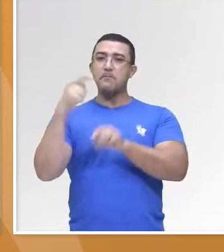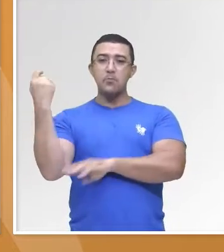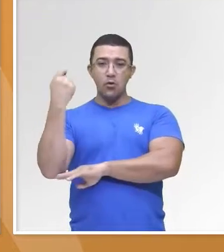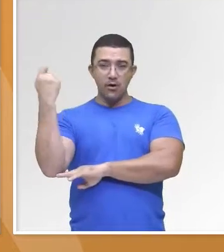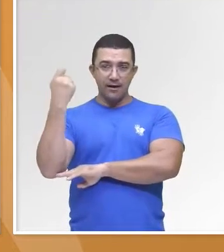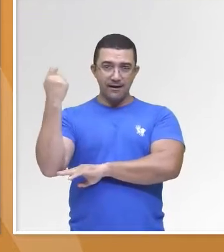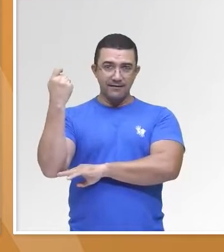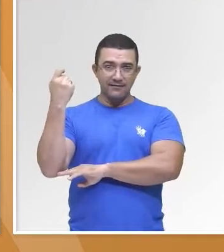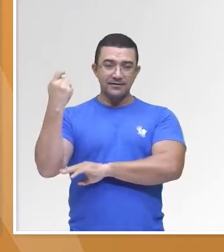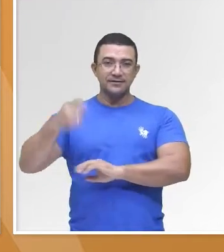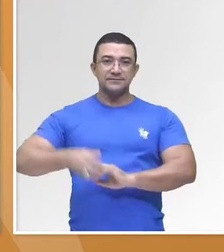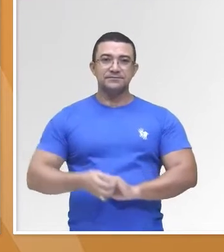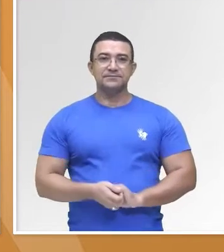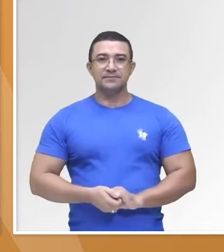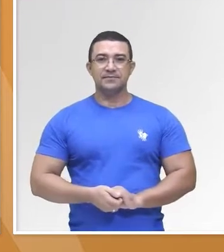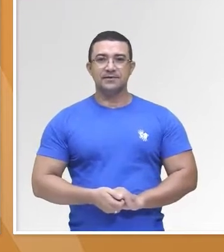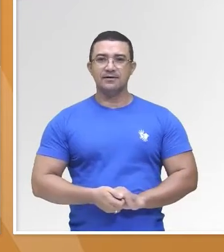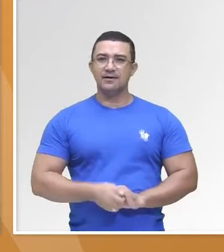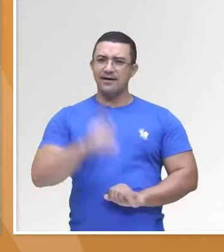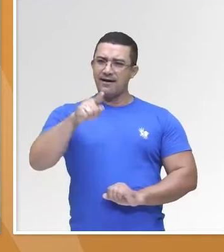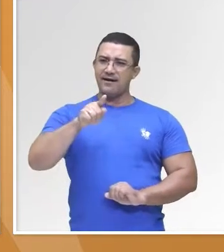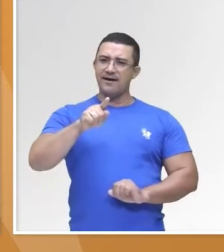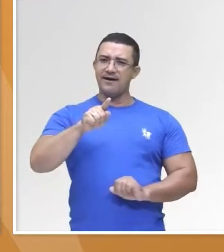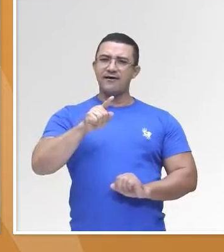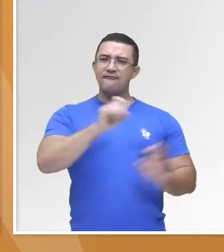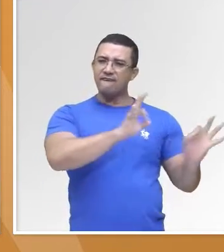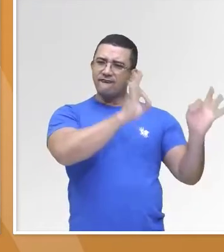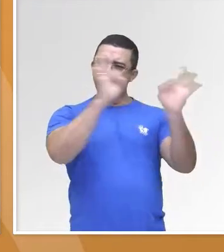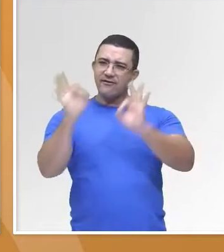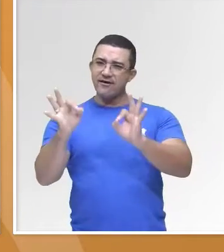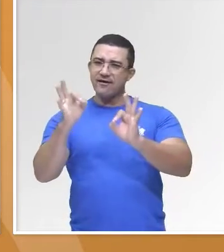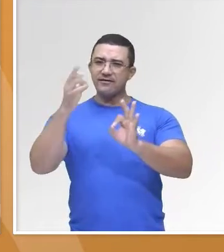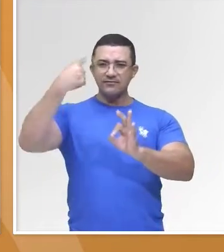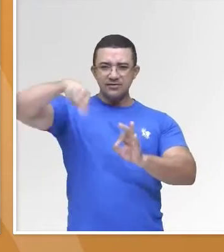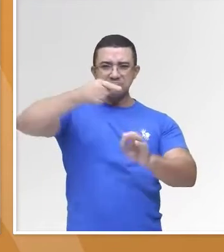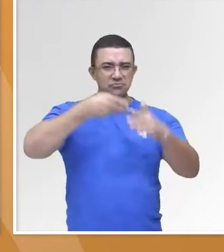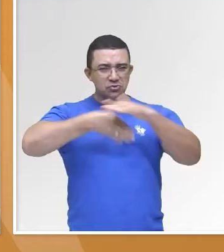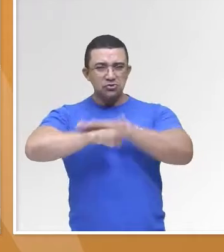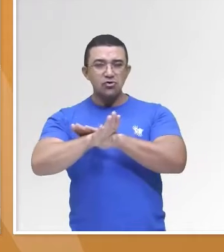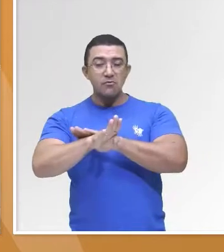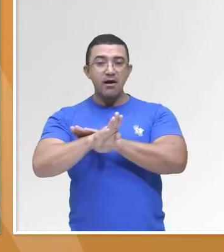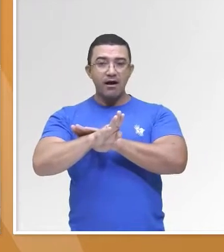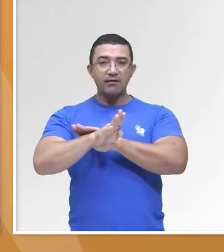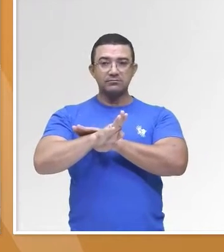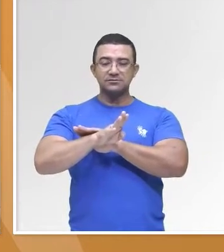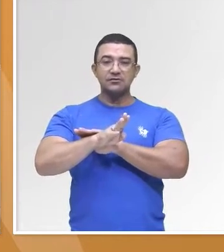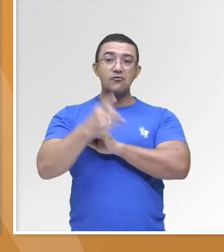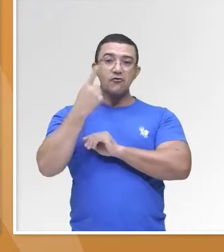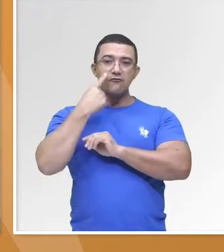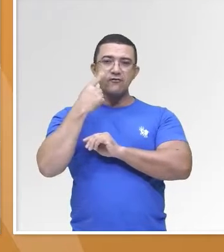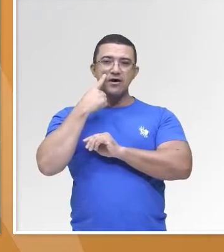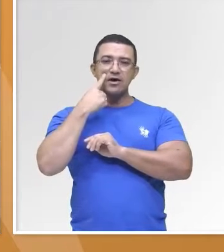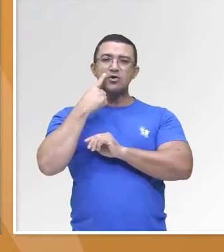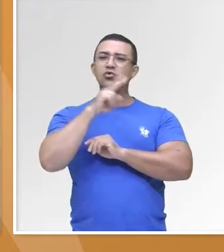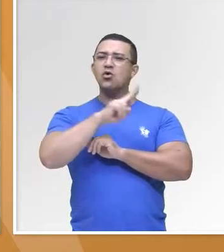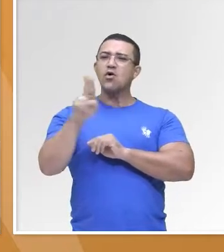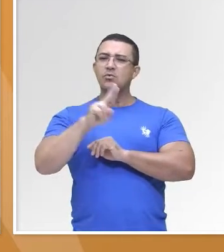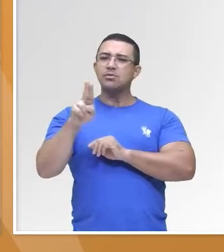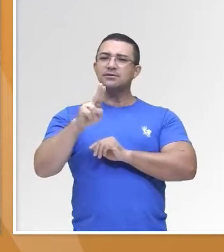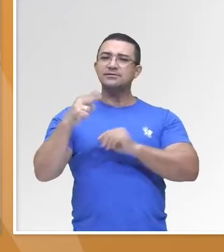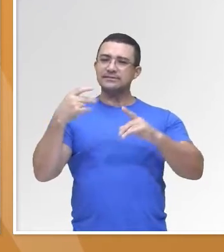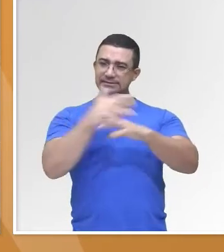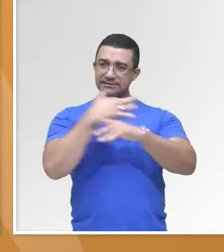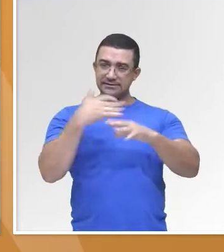tá? Mas essas imagens mais para vocês se habituarem com a questão da paisagem dessas áreas,